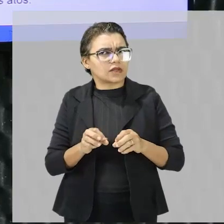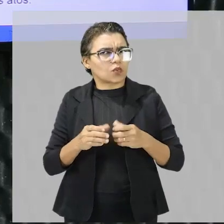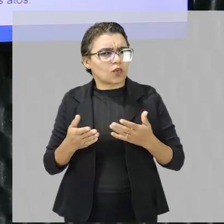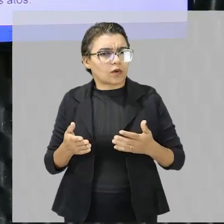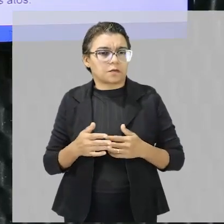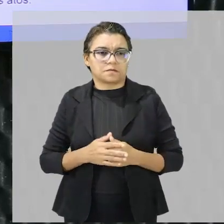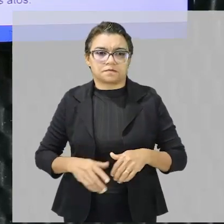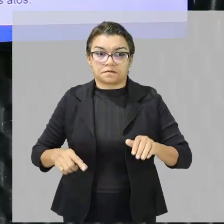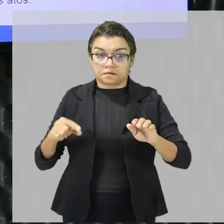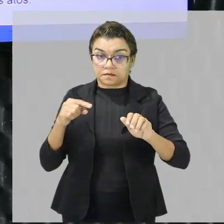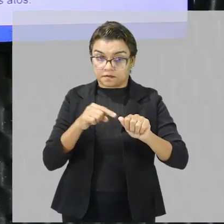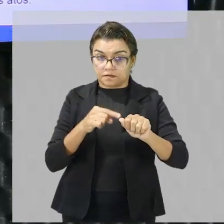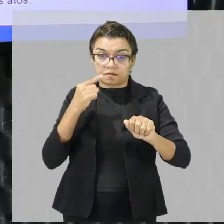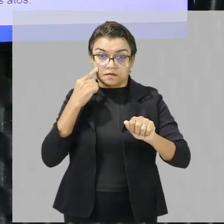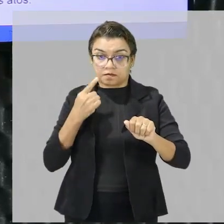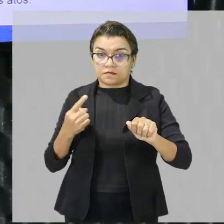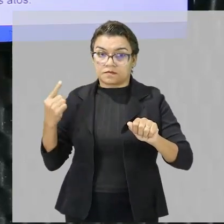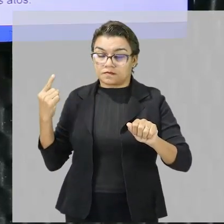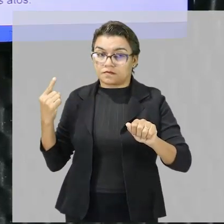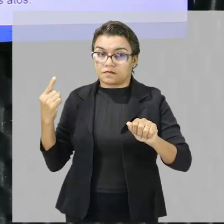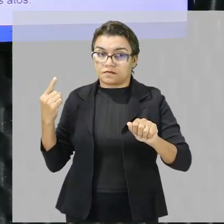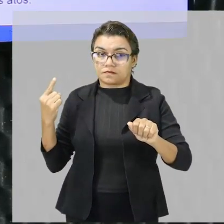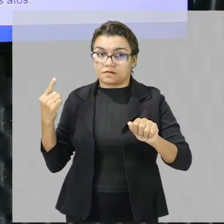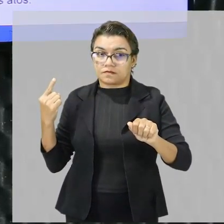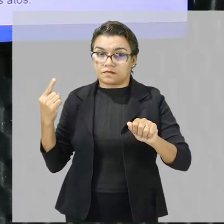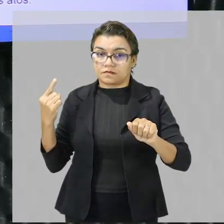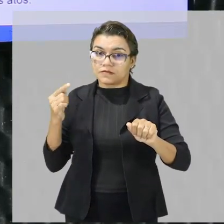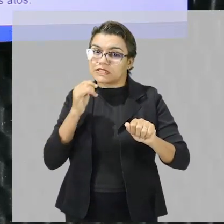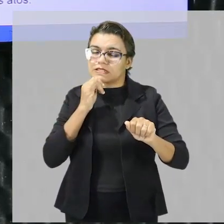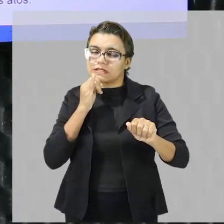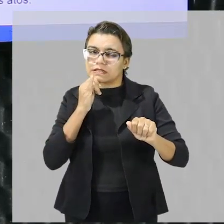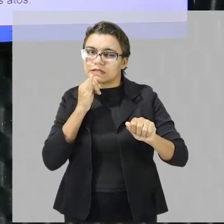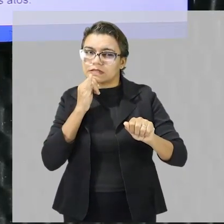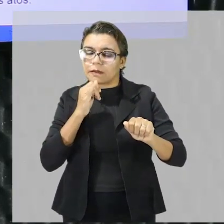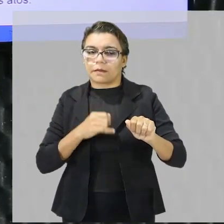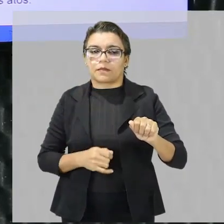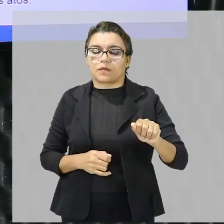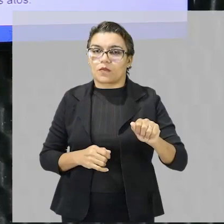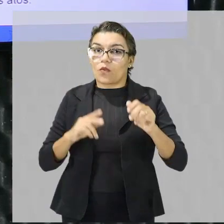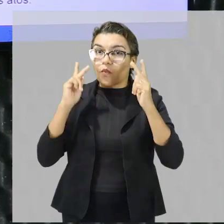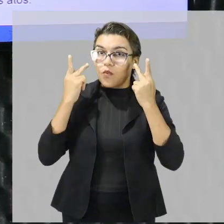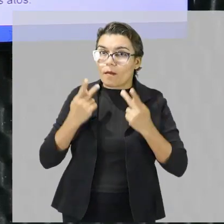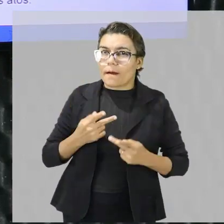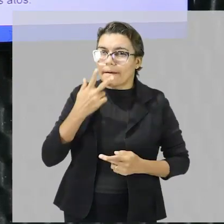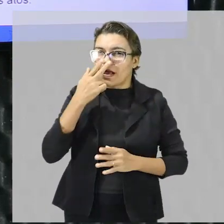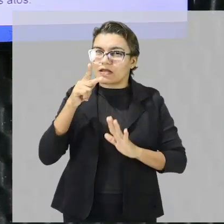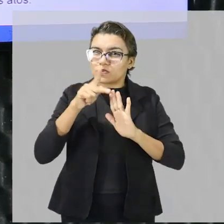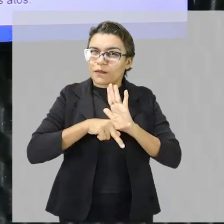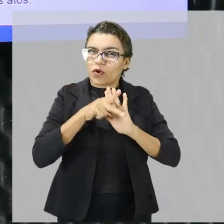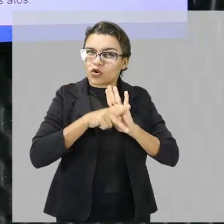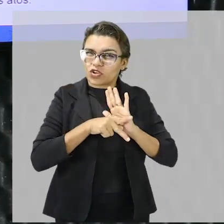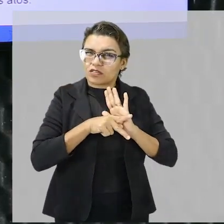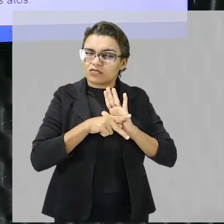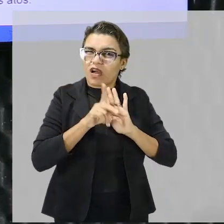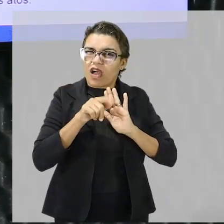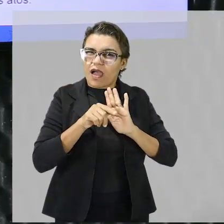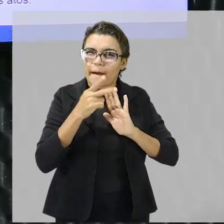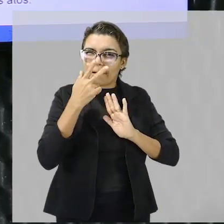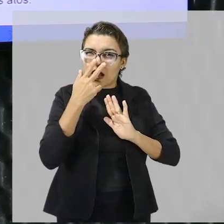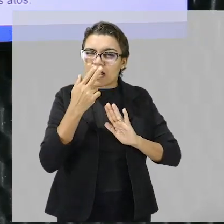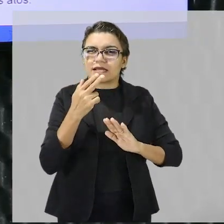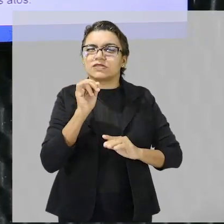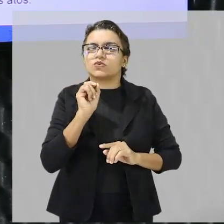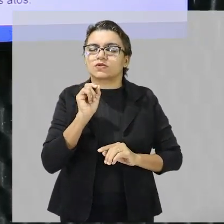humano é um projeto, ele é algo que sempre se coloca para frente, ele está